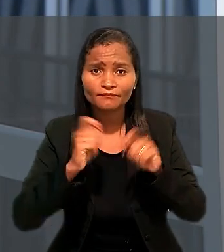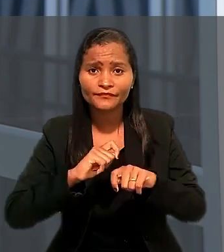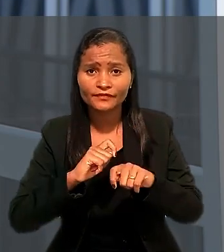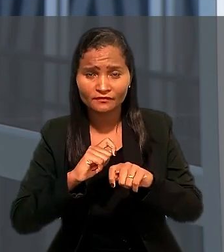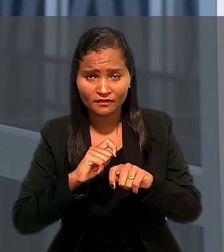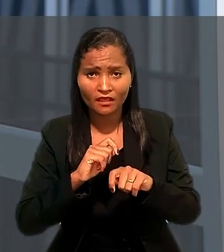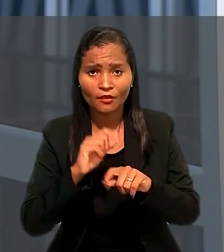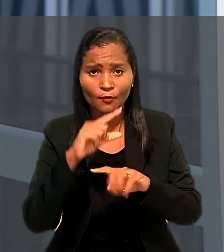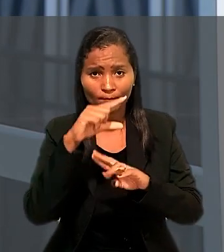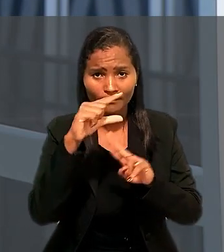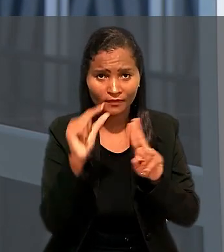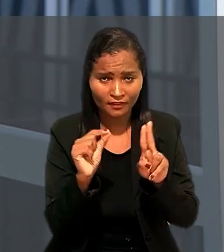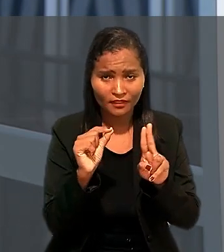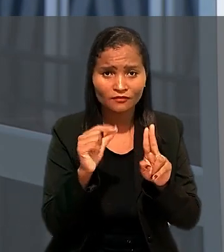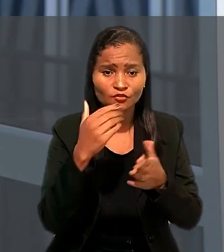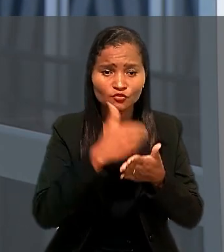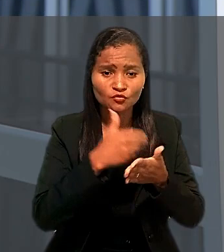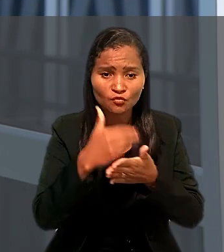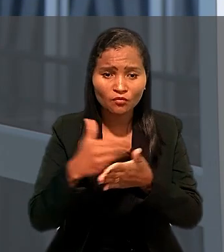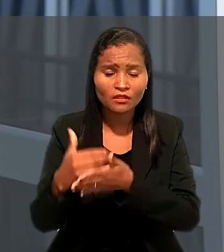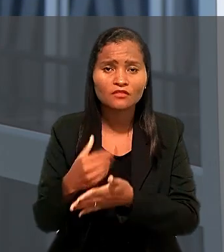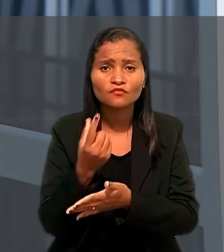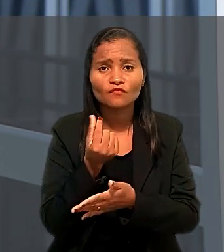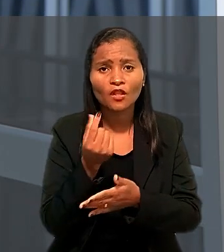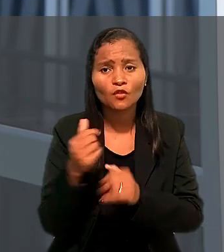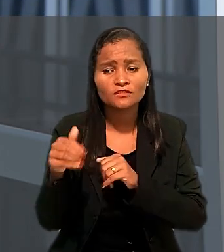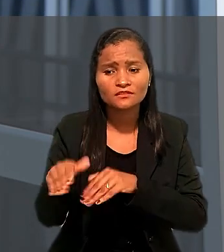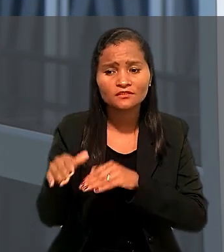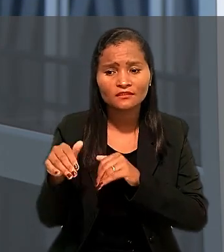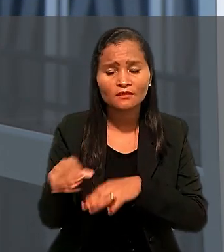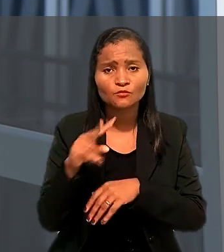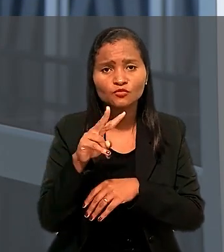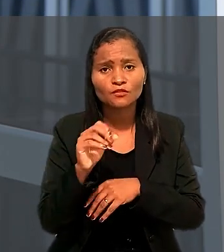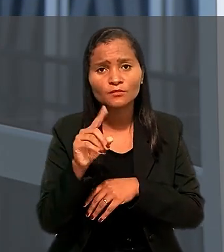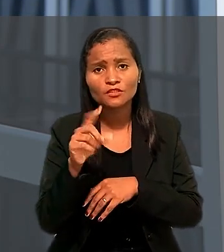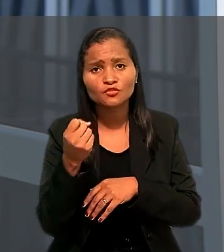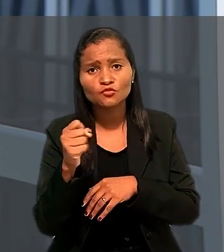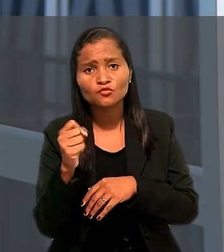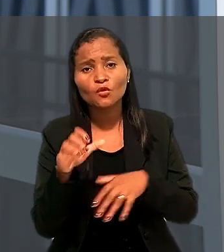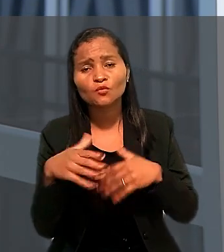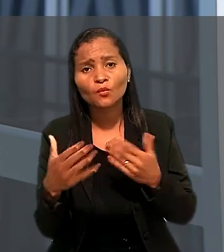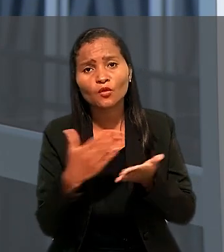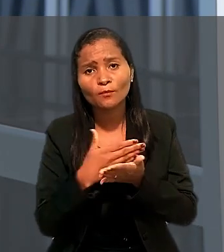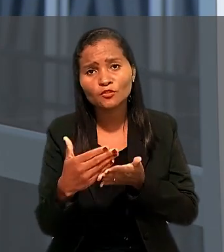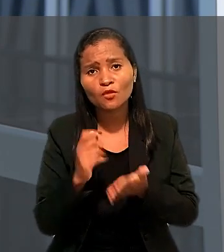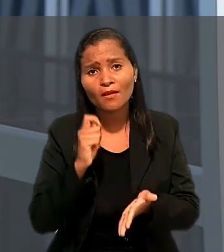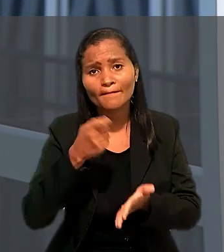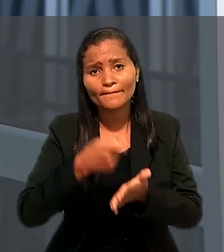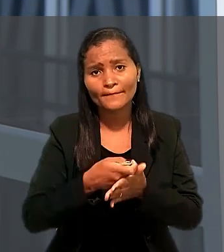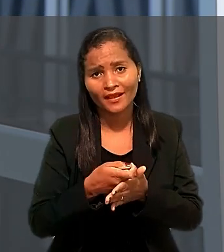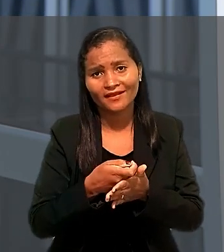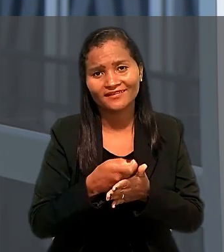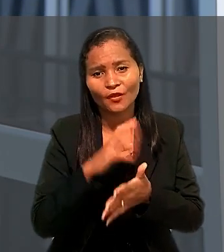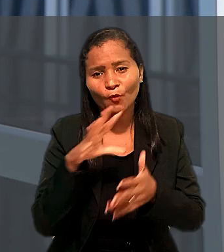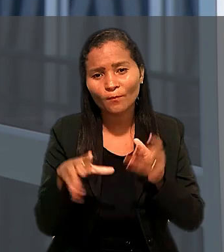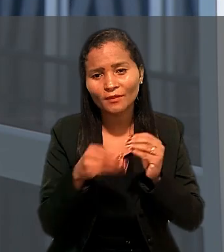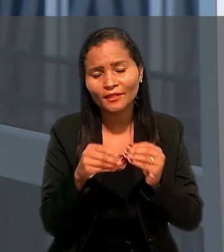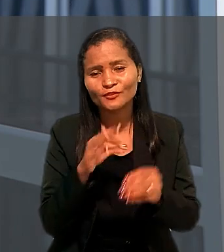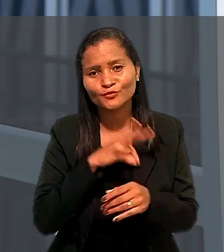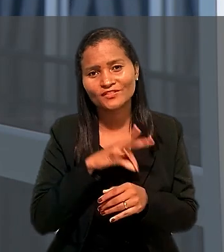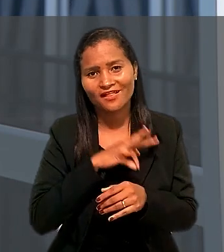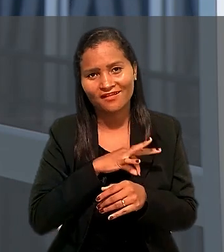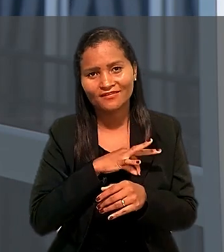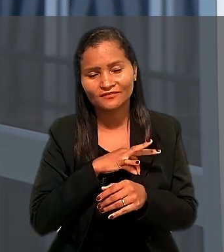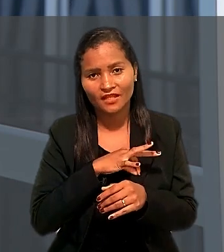Bradesco abatesse os valores devidos a partir de setembro de 2018, quando começou a ser paga a gratificação de função.